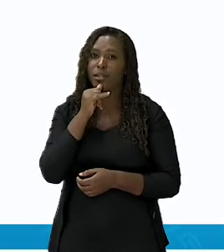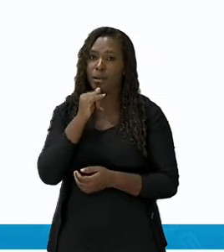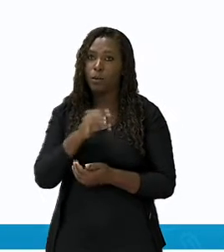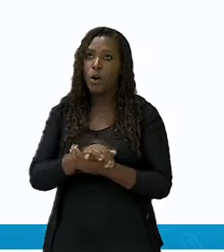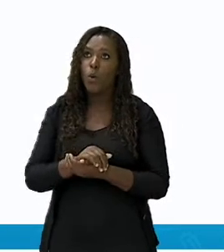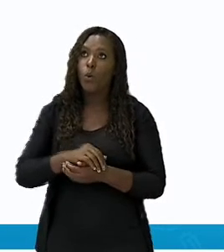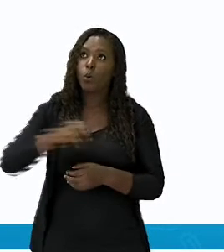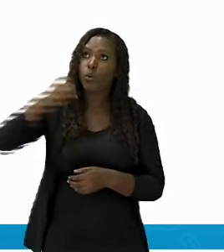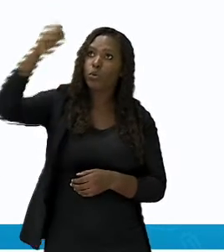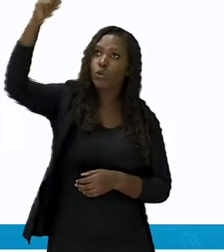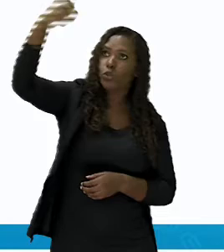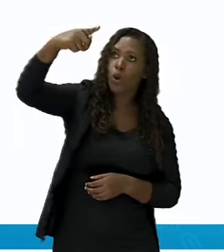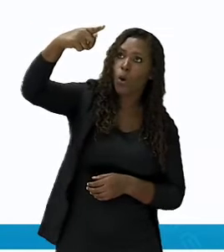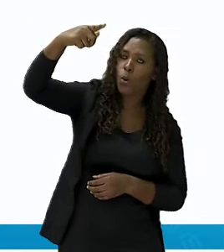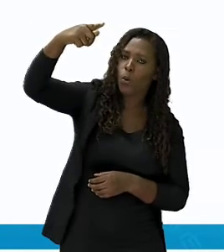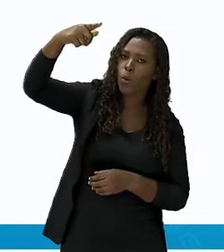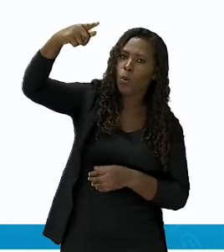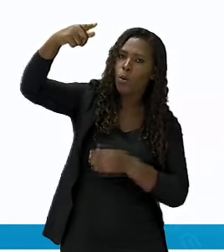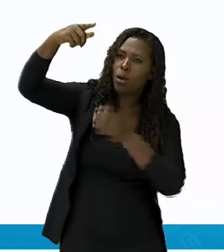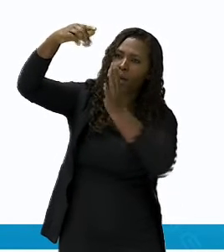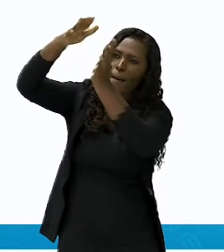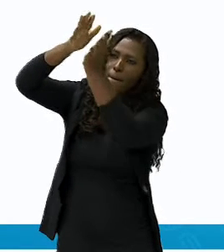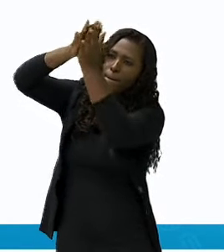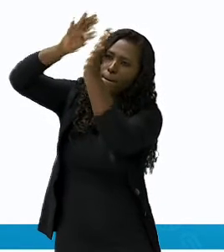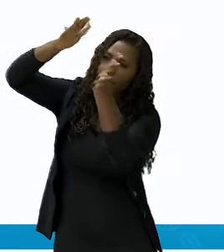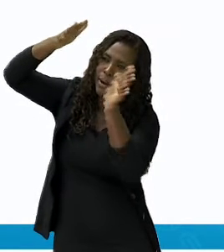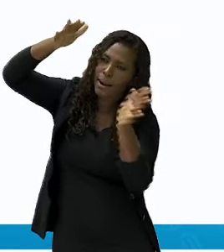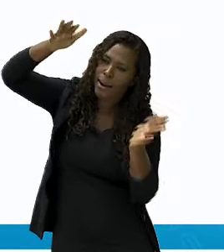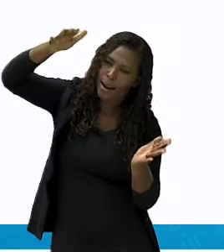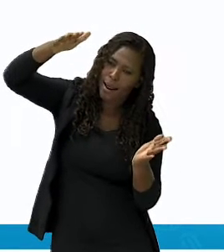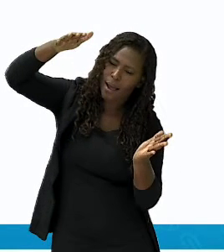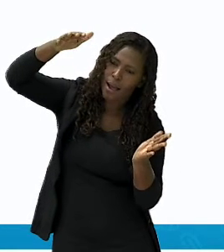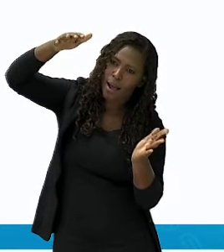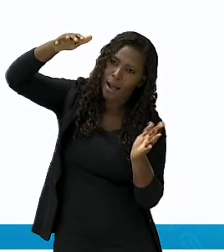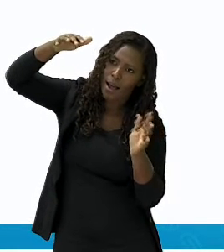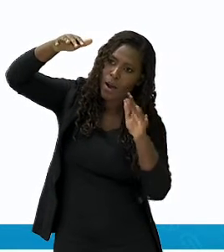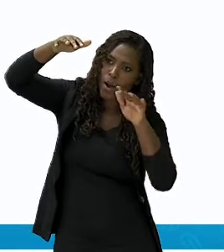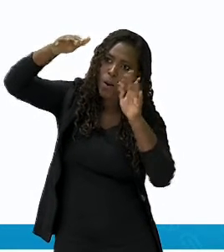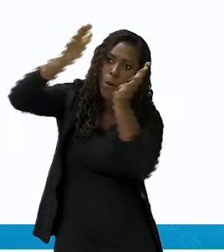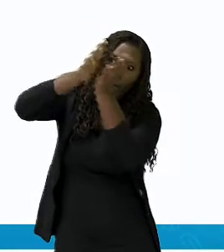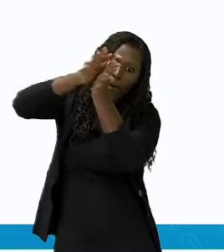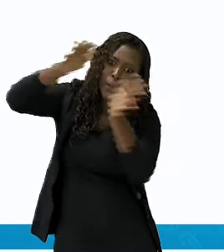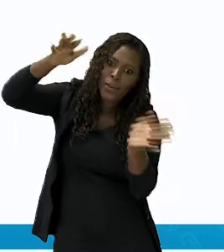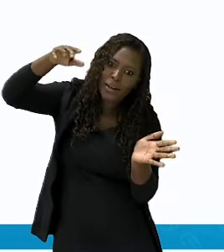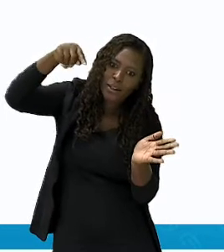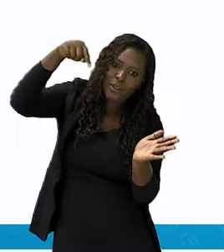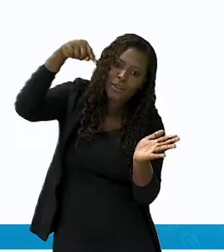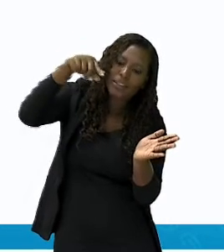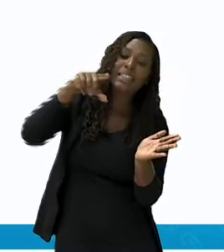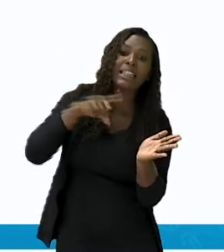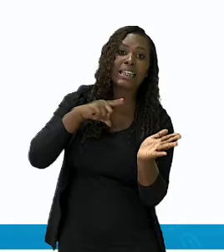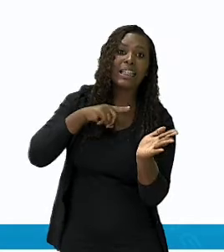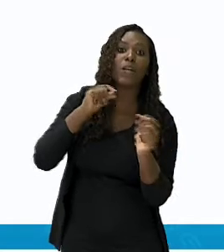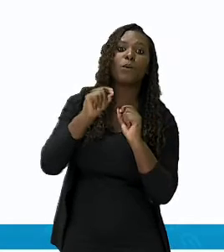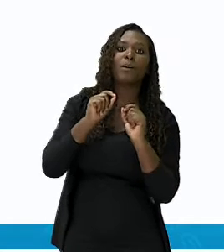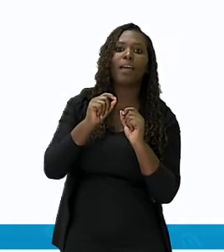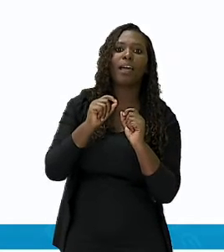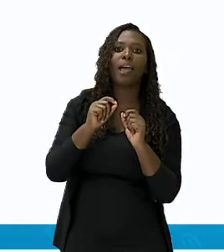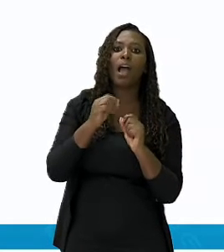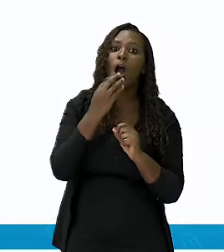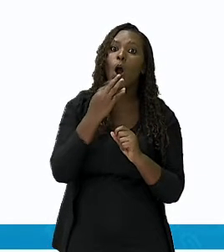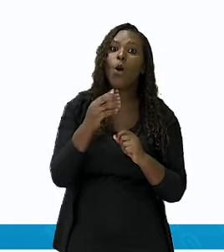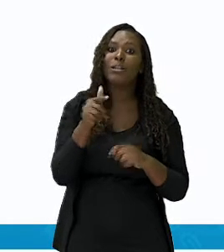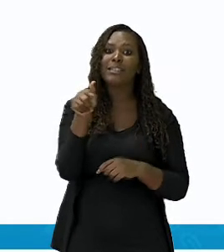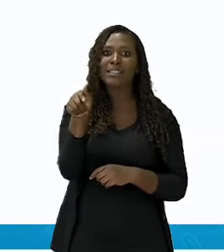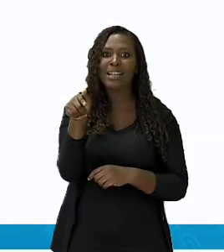ela tem as 7 cores do arco-íris. Aquele que vemos no céu quando há sol e chuva ao mesmo tempo. Você já viu um arco-íris, não